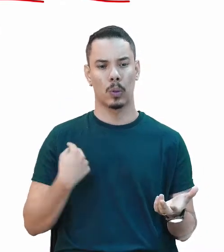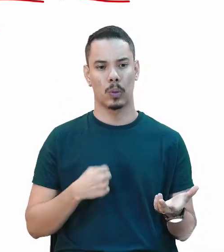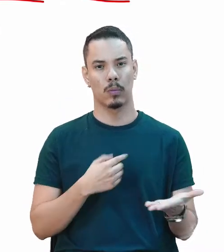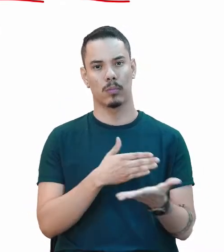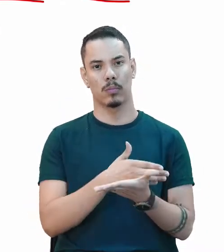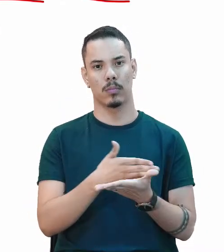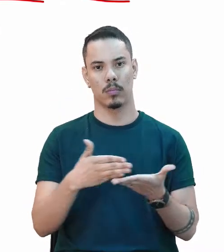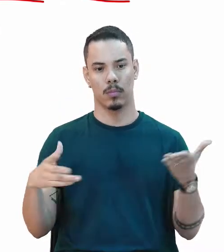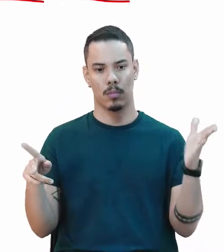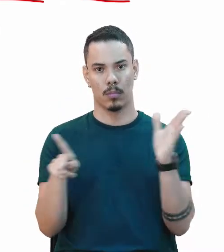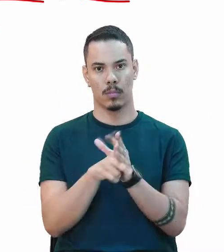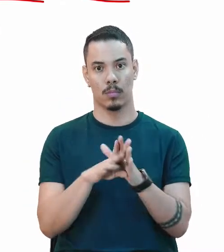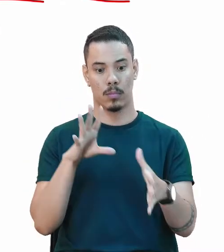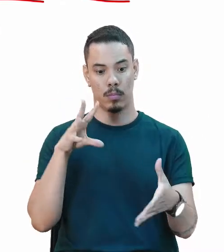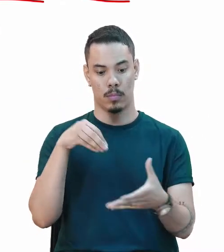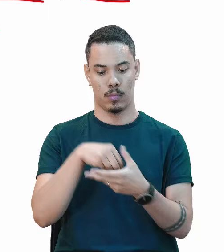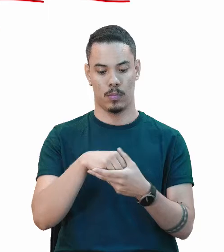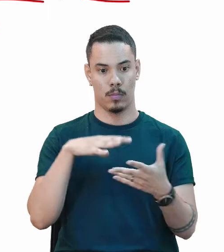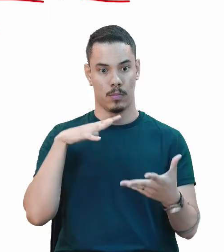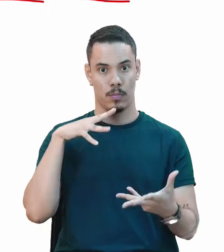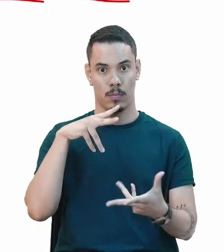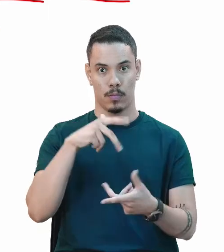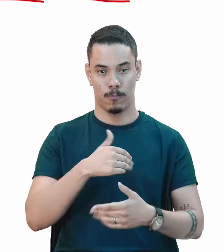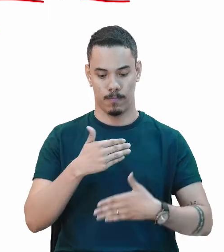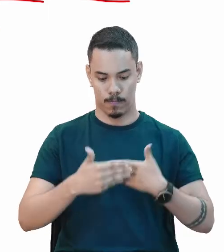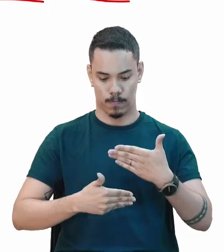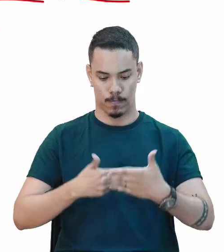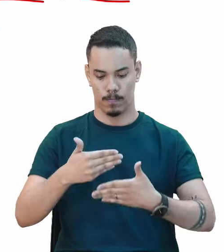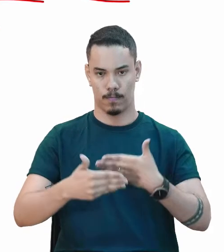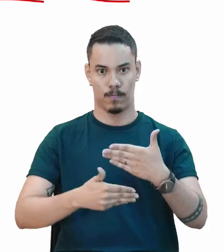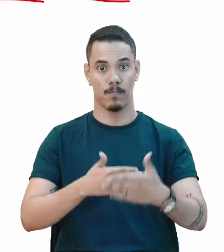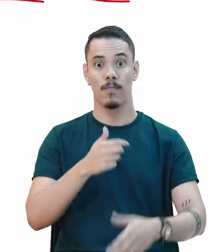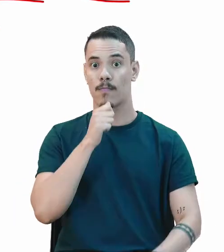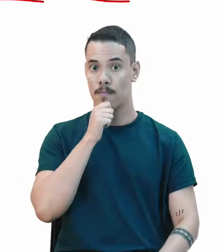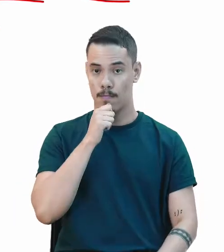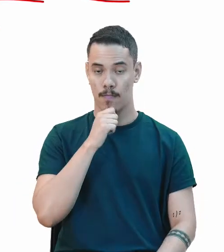desse mundo também. Nós continuamos fazendo parte do mundo.